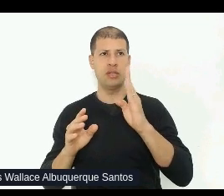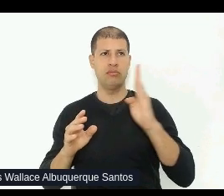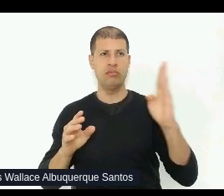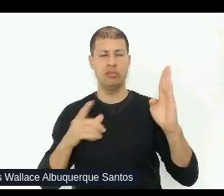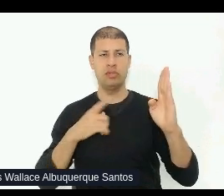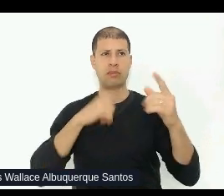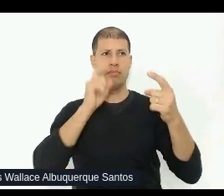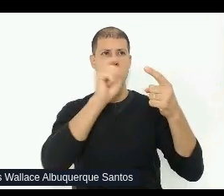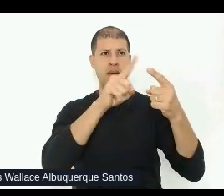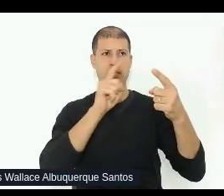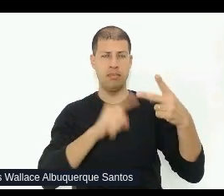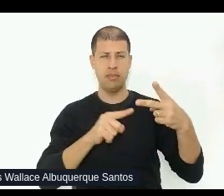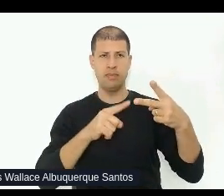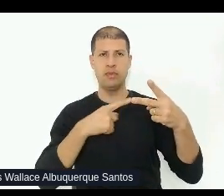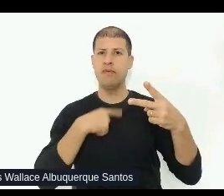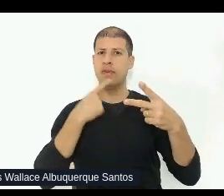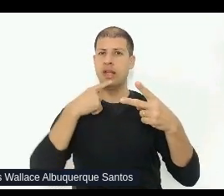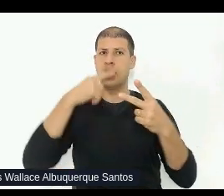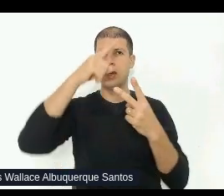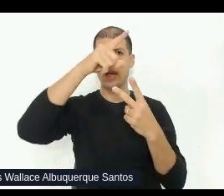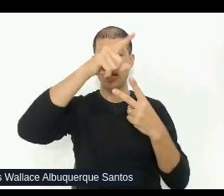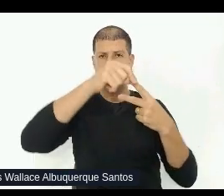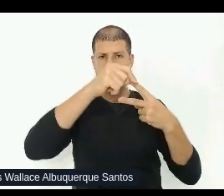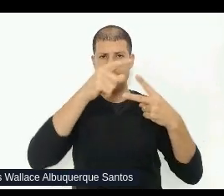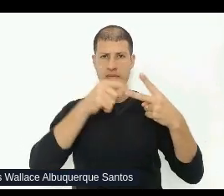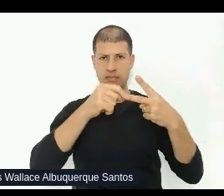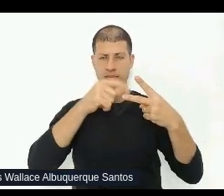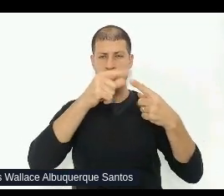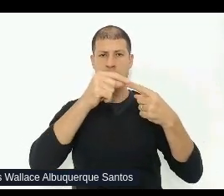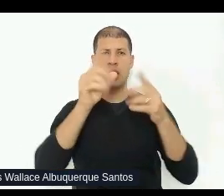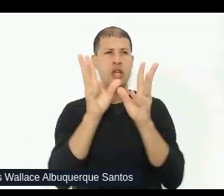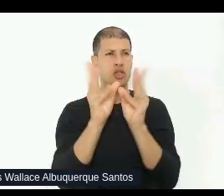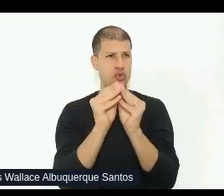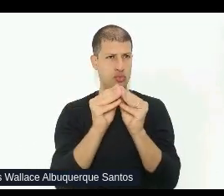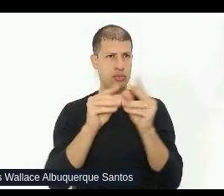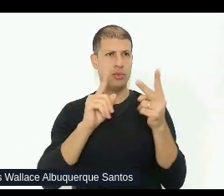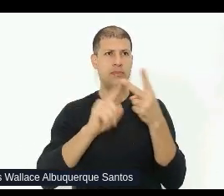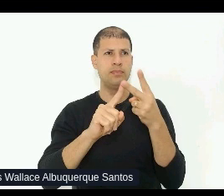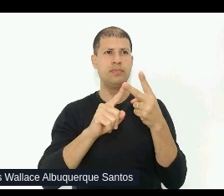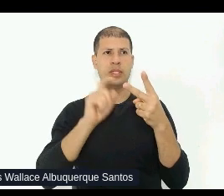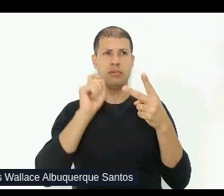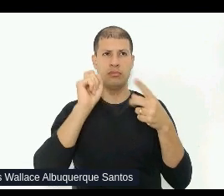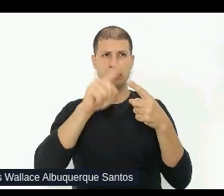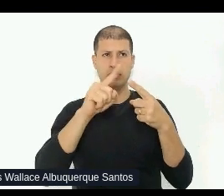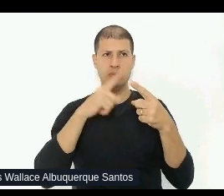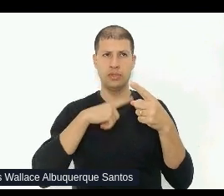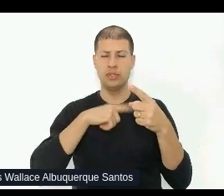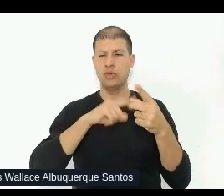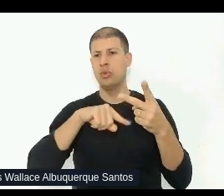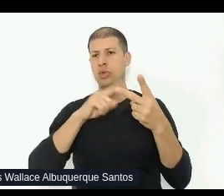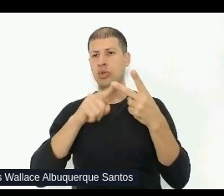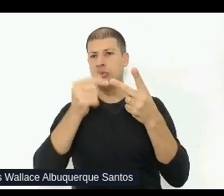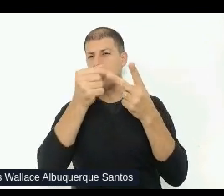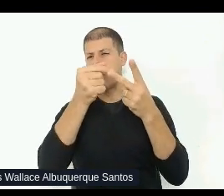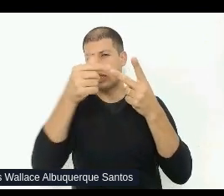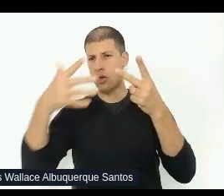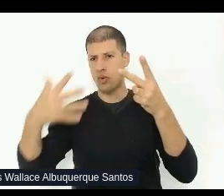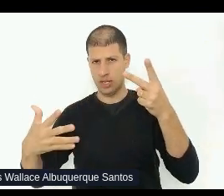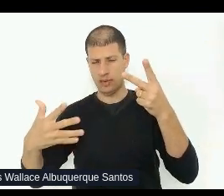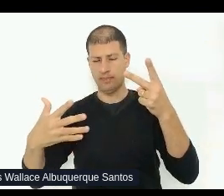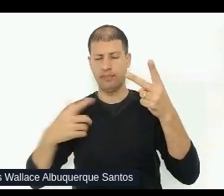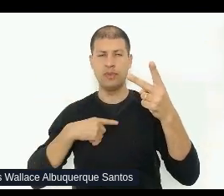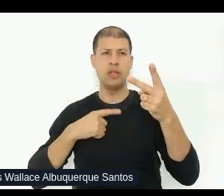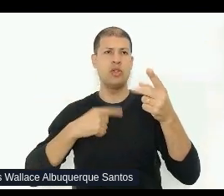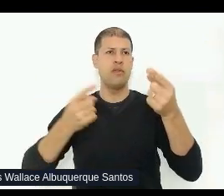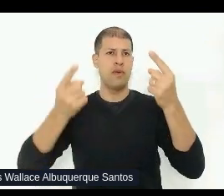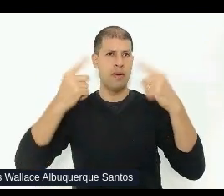Eu estou falando da aba, resumo, e aí eu boto entre parênteses selecionado, e ao lado, categorias. Eu digo, abaixo, alinhado